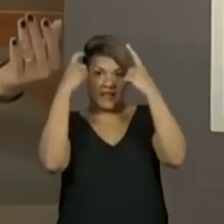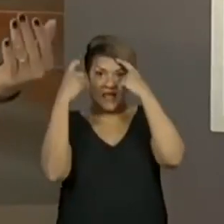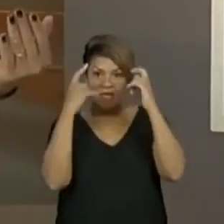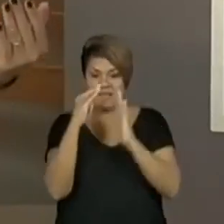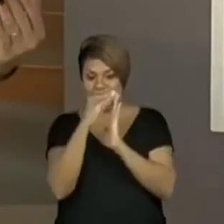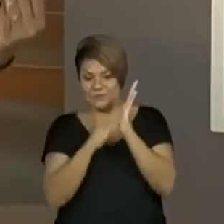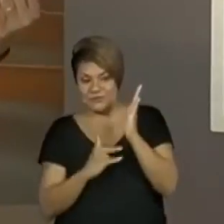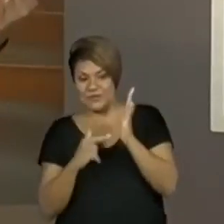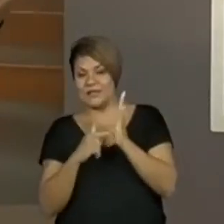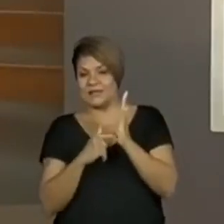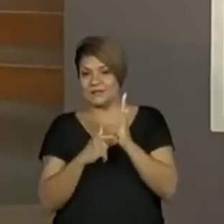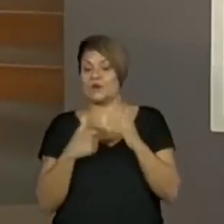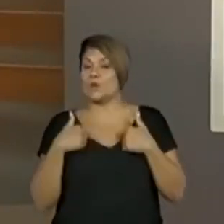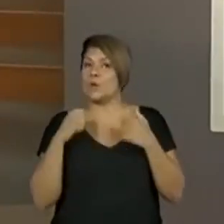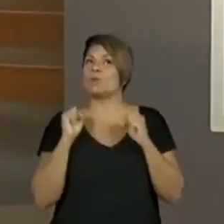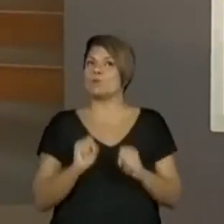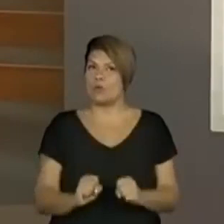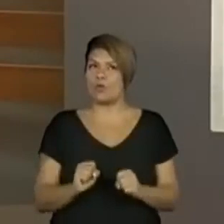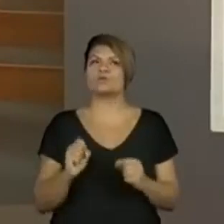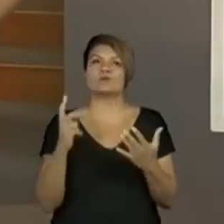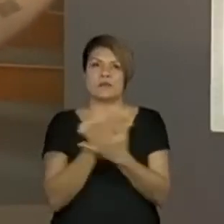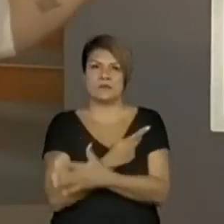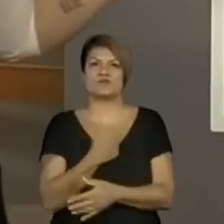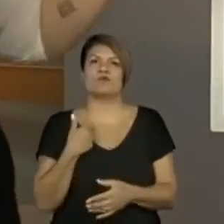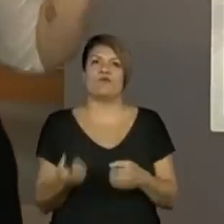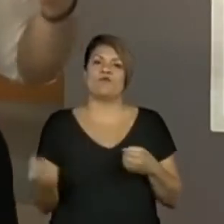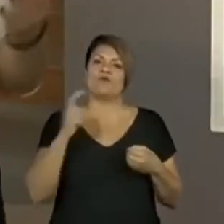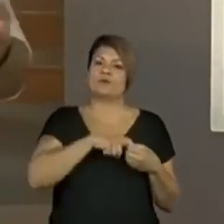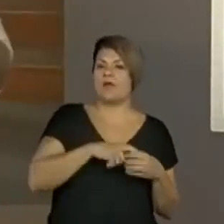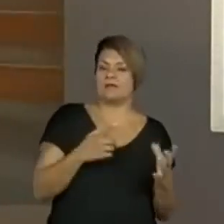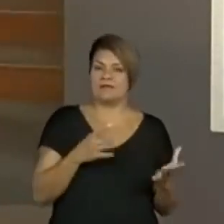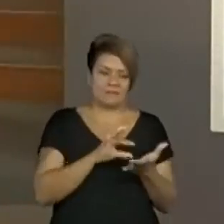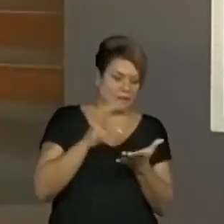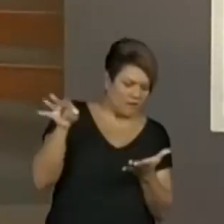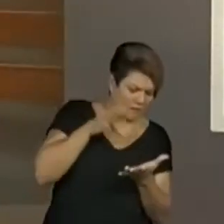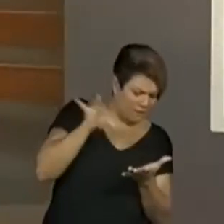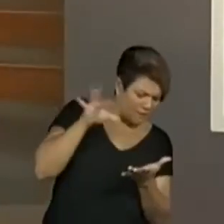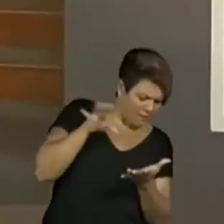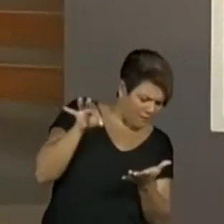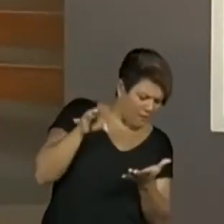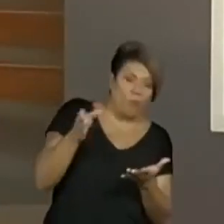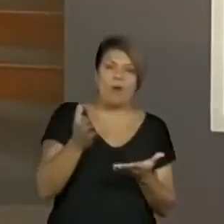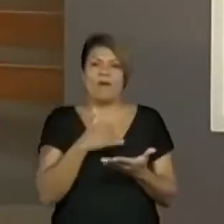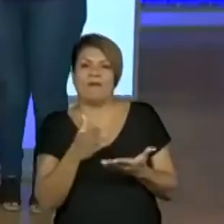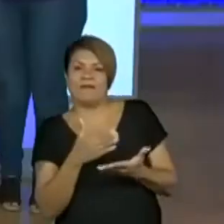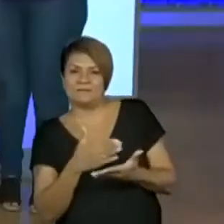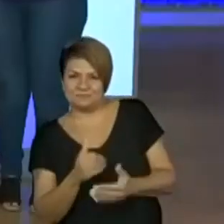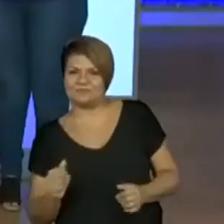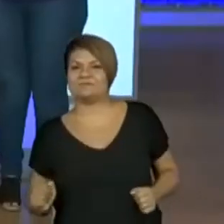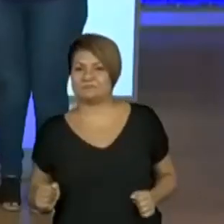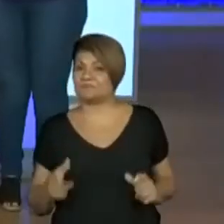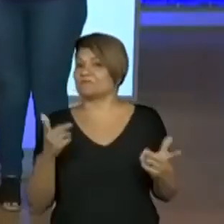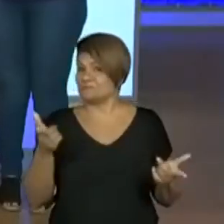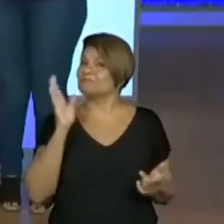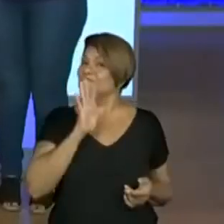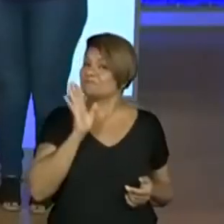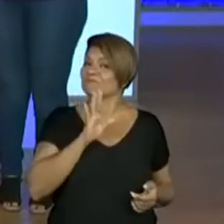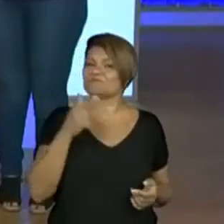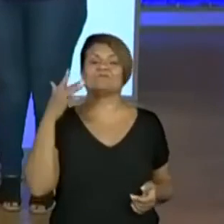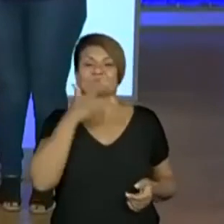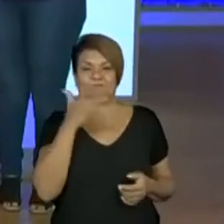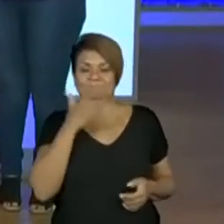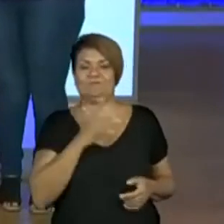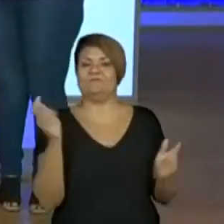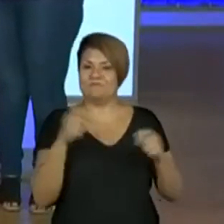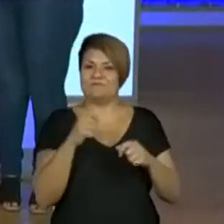continuar, e eu posso, de repente, falar, não, pera lá, vou voltar na página que eu quero. É importante também. Tá bom? E é gostoso que a gente está construindo e